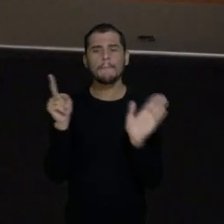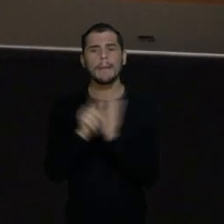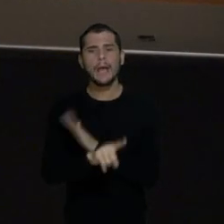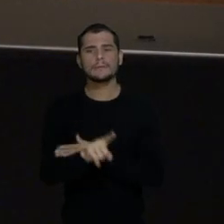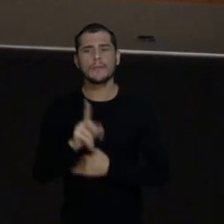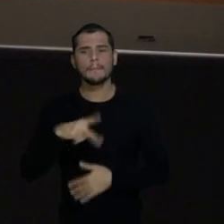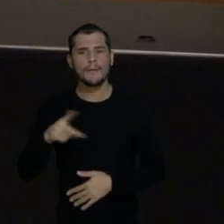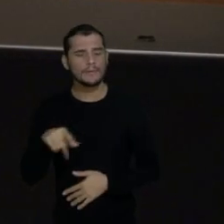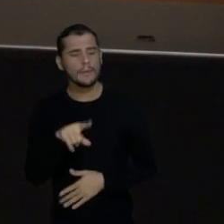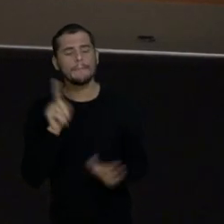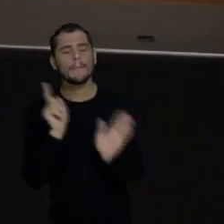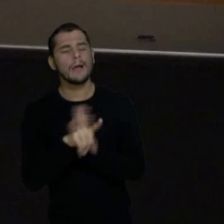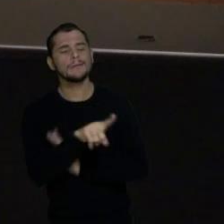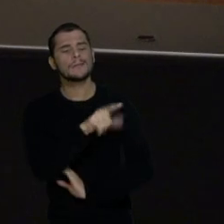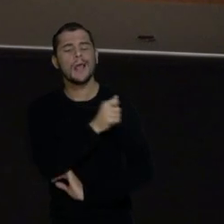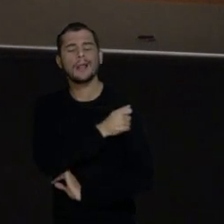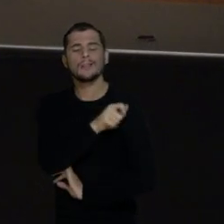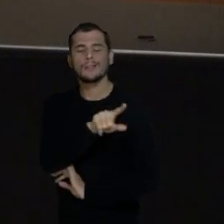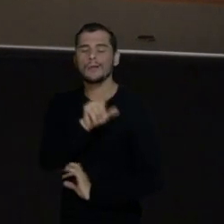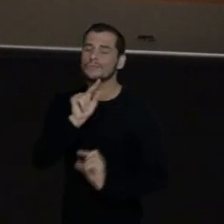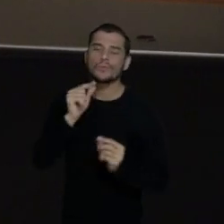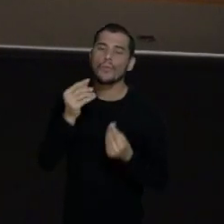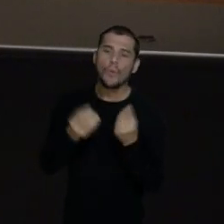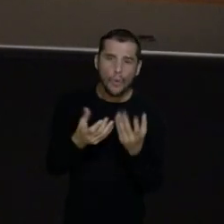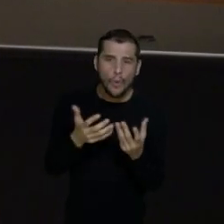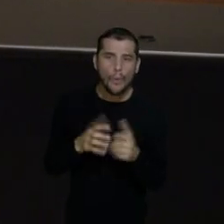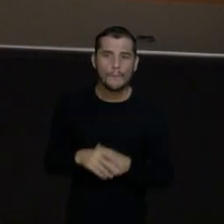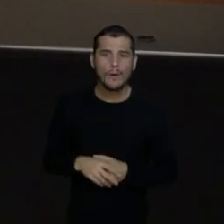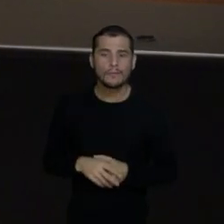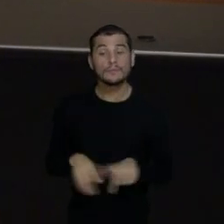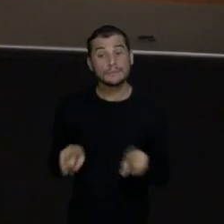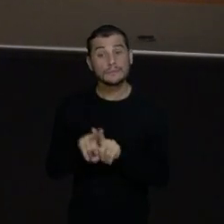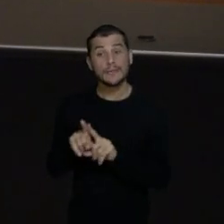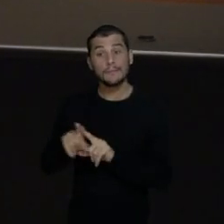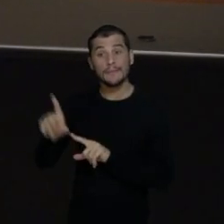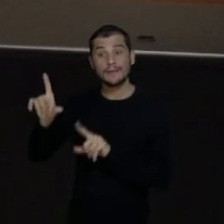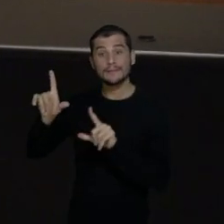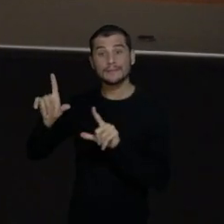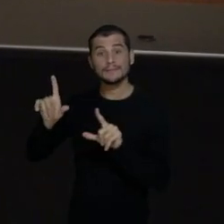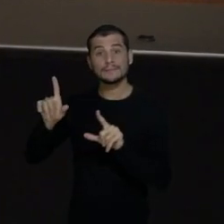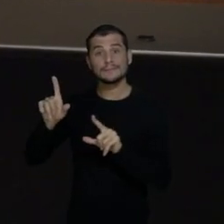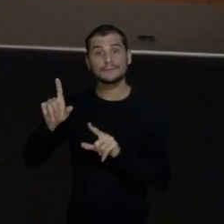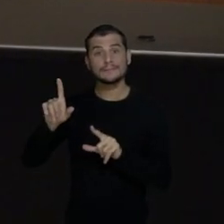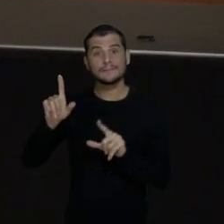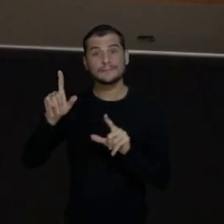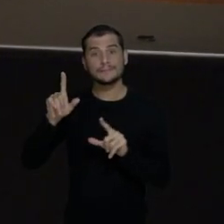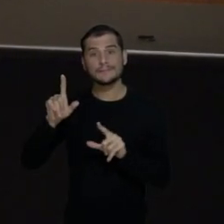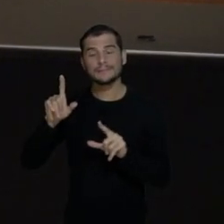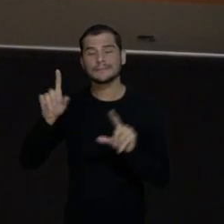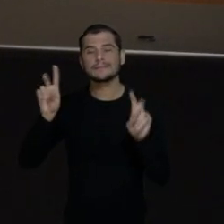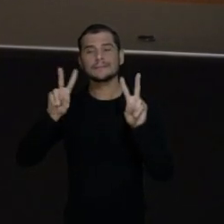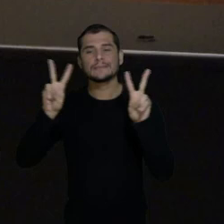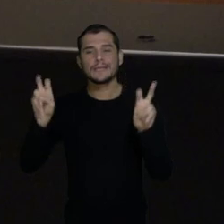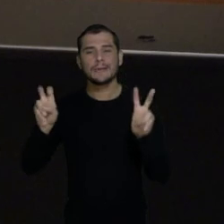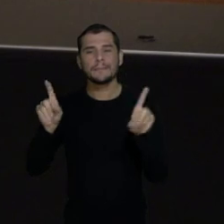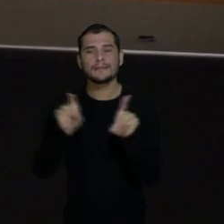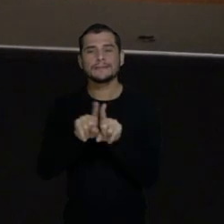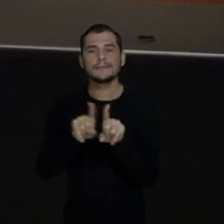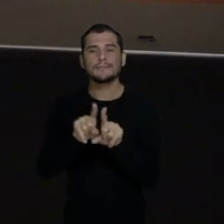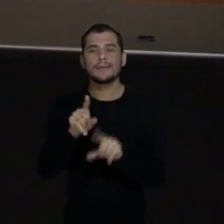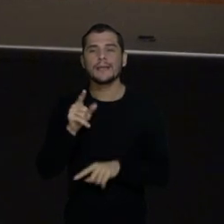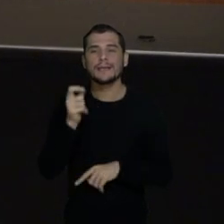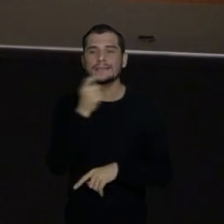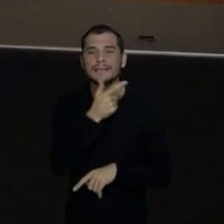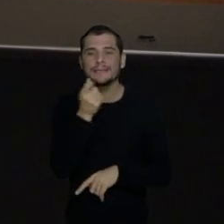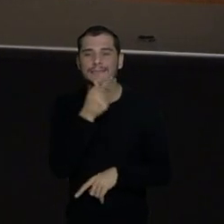do até a própria coisa do do quadro lá de eu tô com carômetro na cabeça não vai vir o nome mas de humor onde você fala Poxa hoje